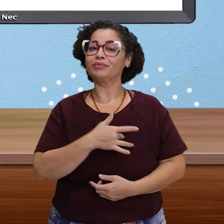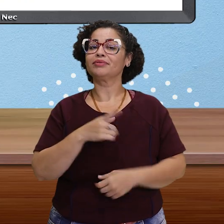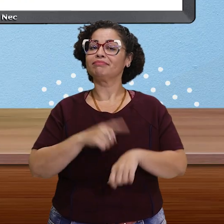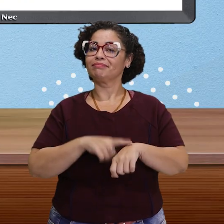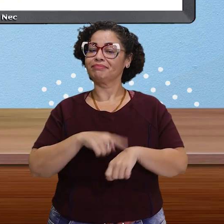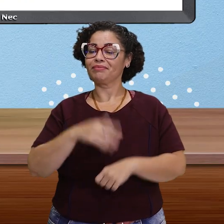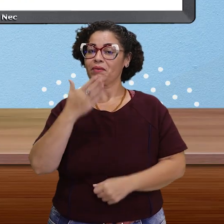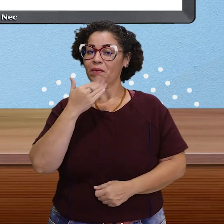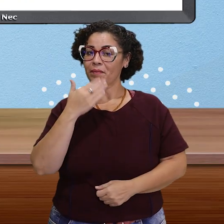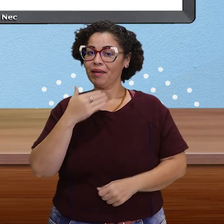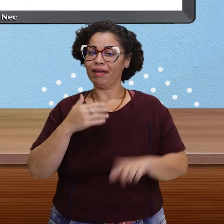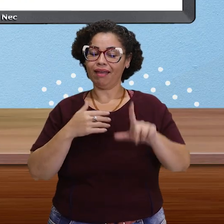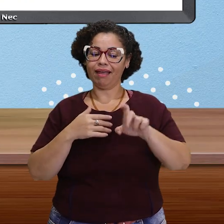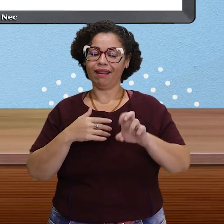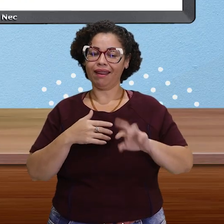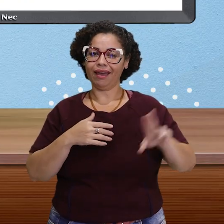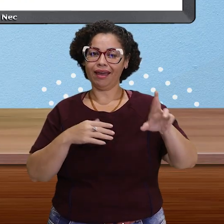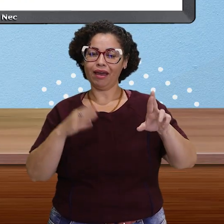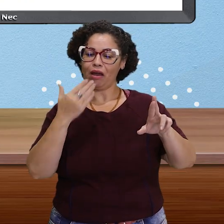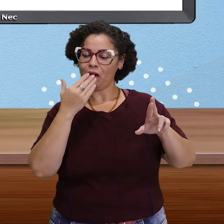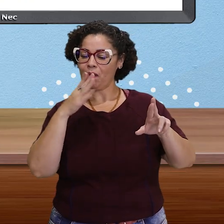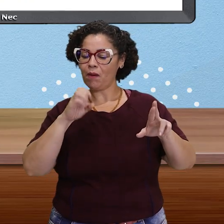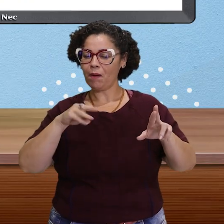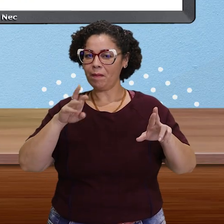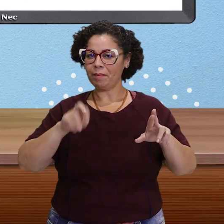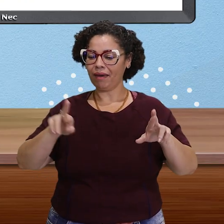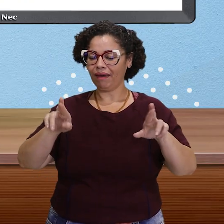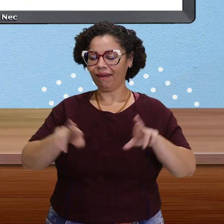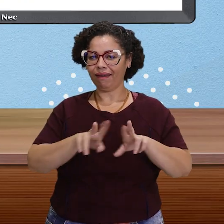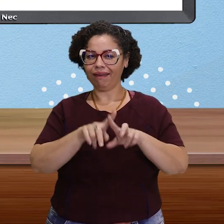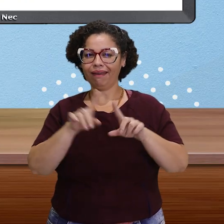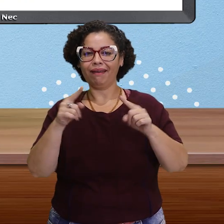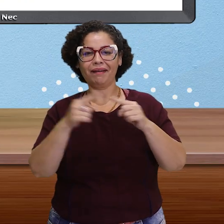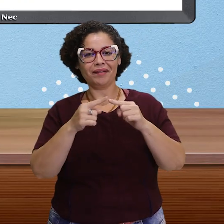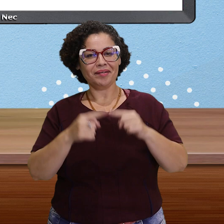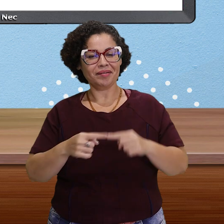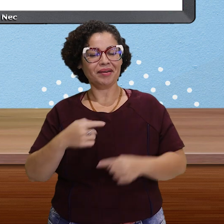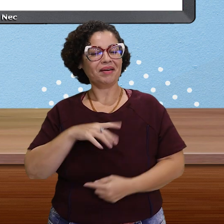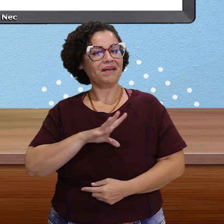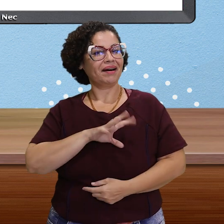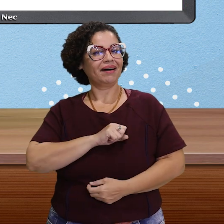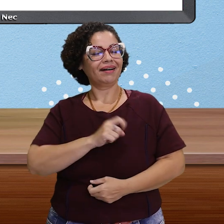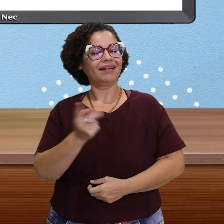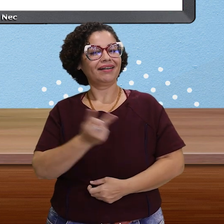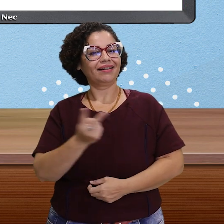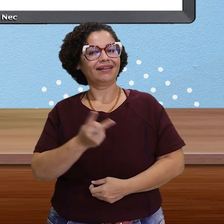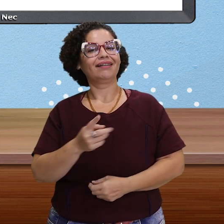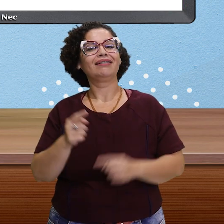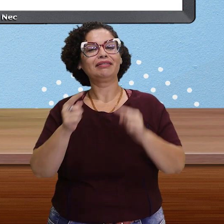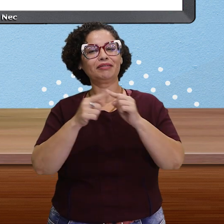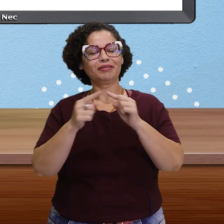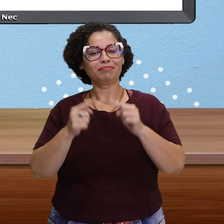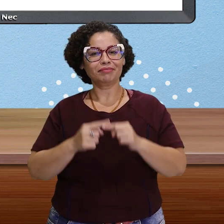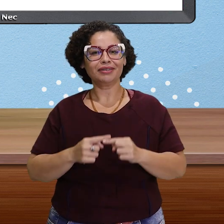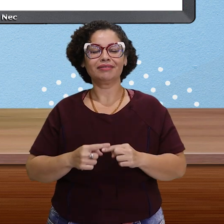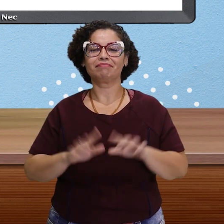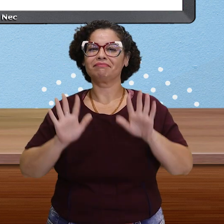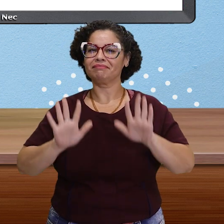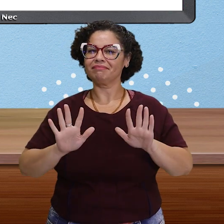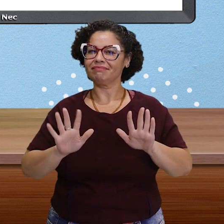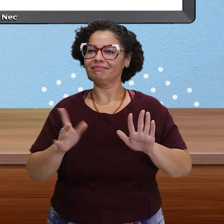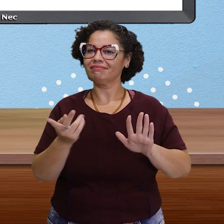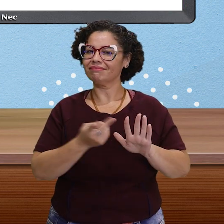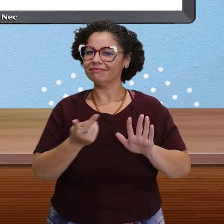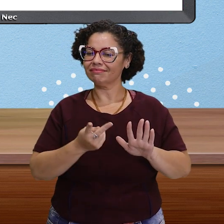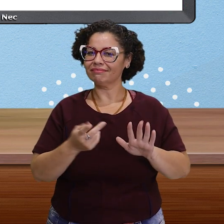hora de comer. Olha, até rimou um pouquinho, hein? Olha, eu adoro ler e amo comer também, viu?